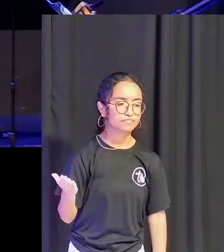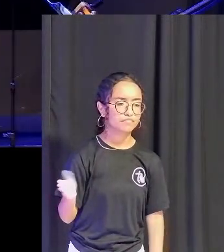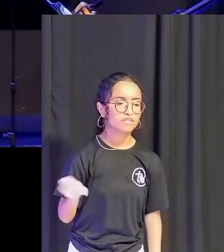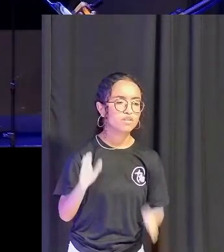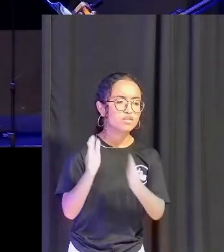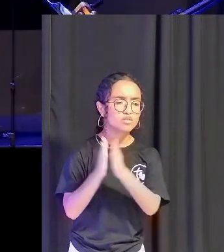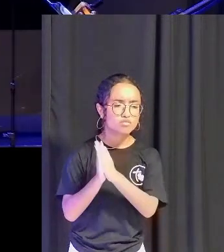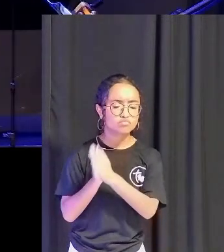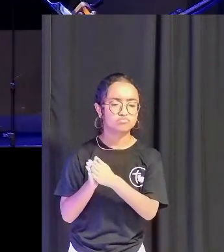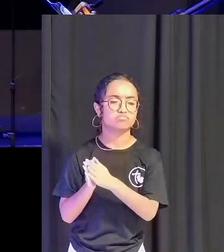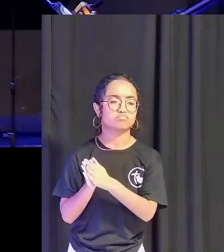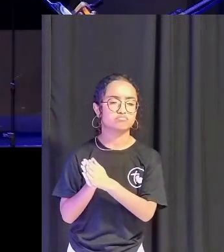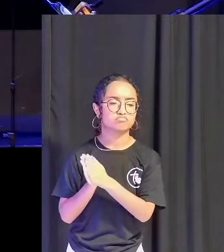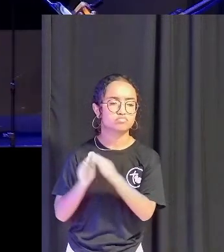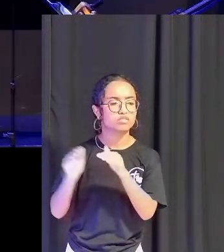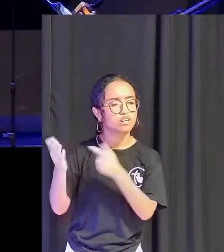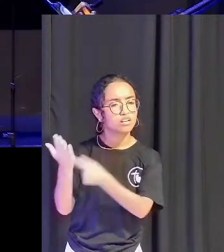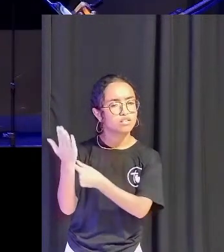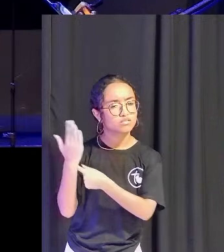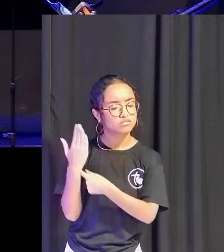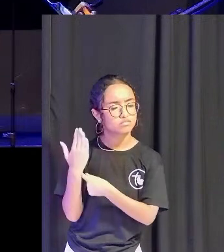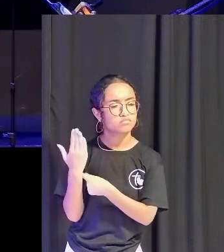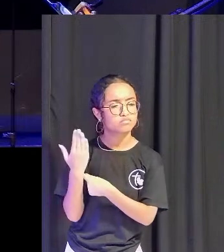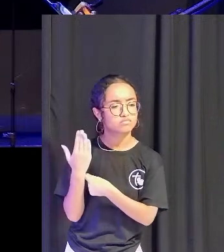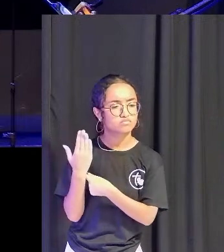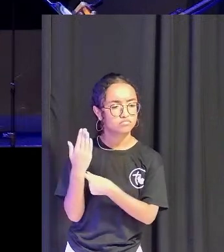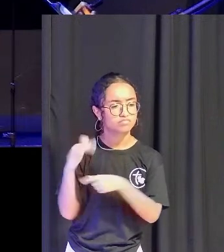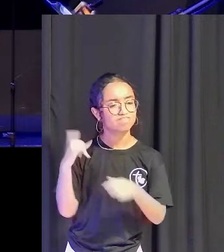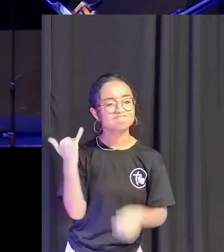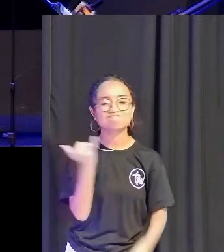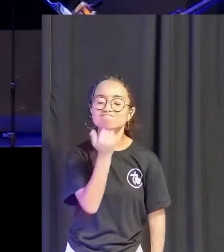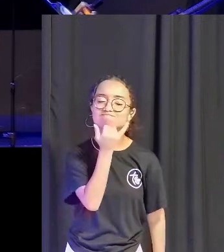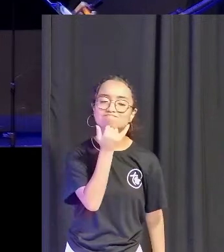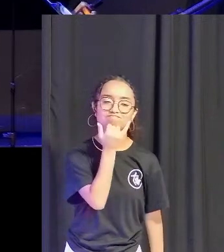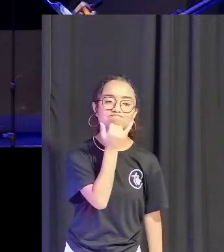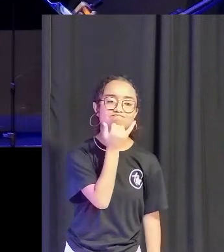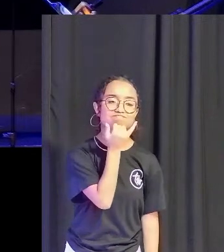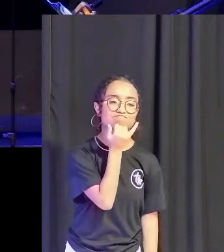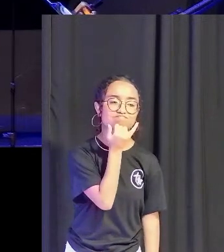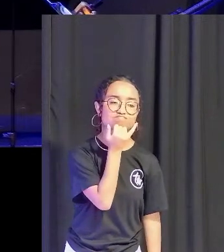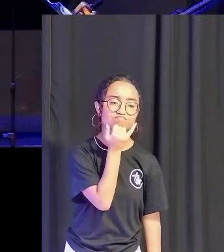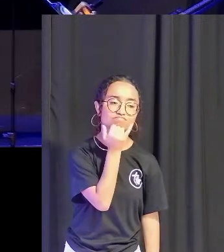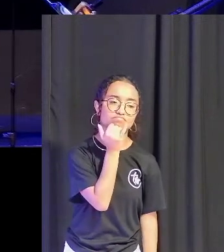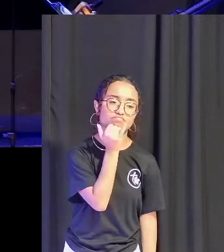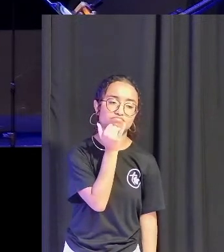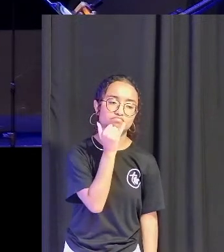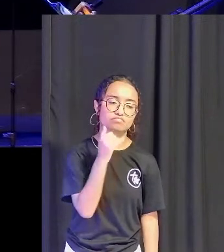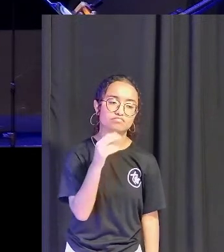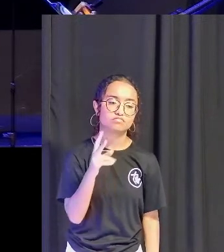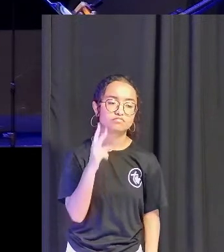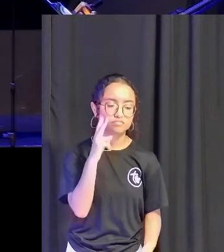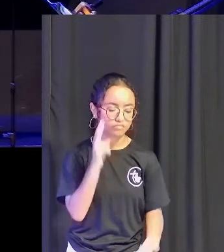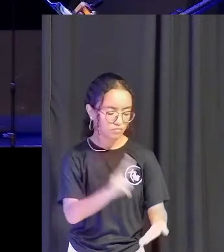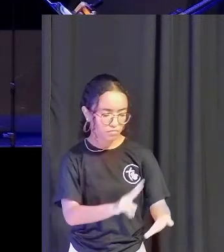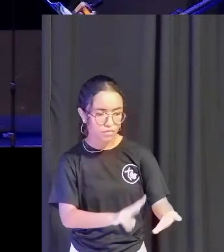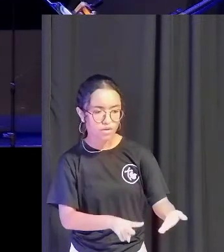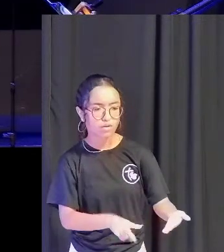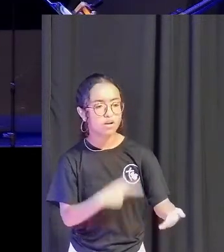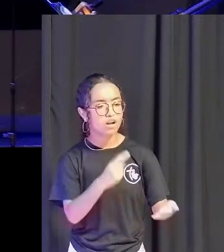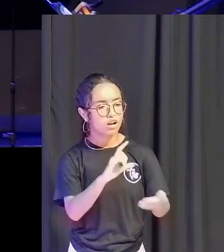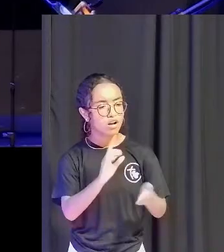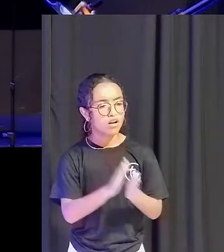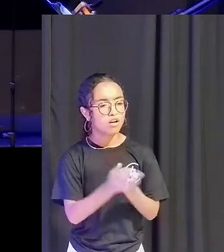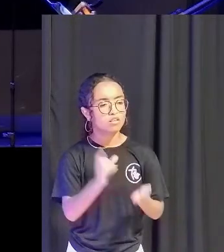saída e o escape. Nós vimos na palavra de Deus que a saída e o escape estão aí. Mas vai